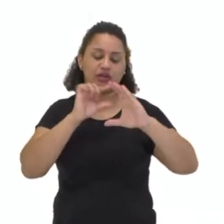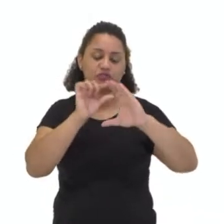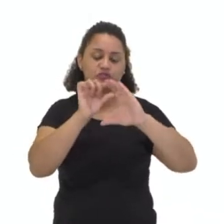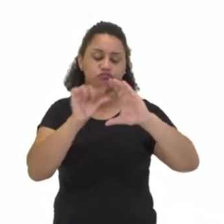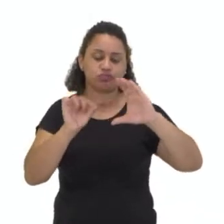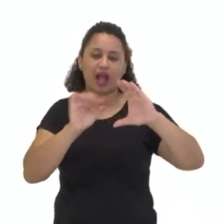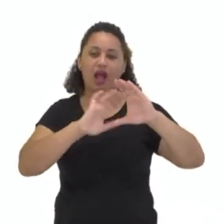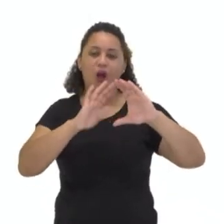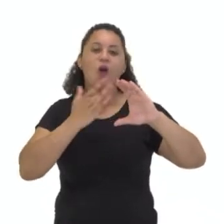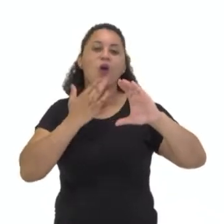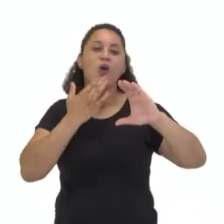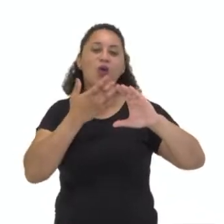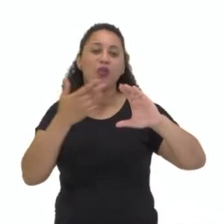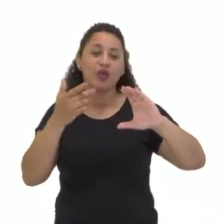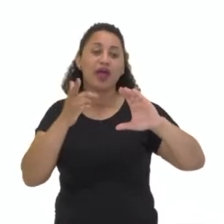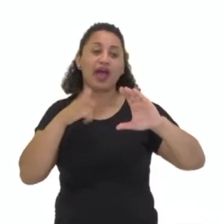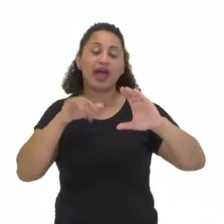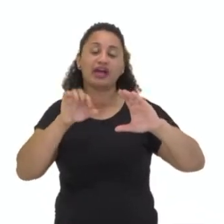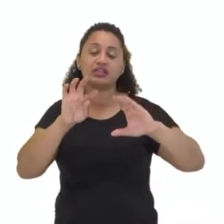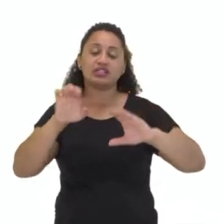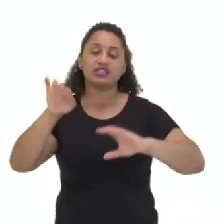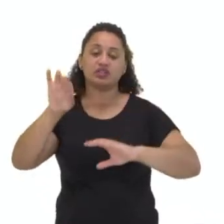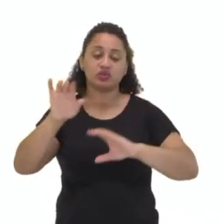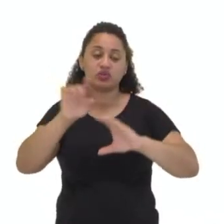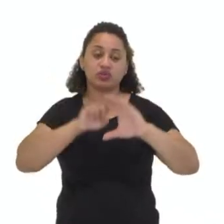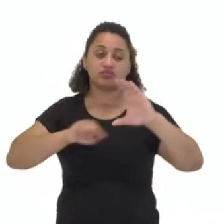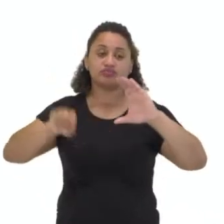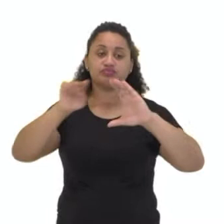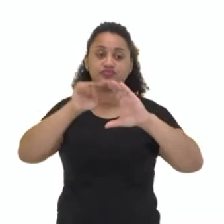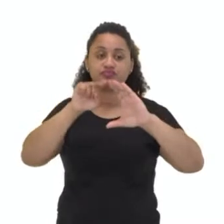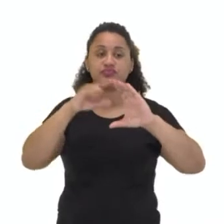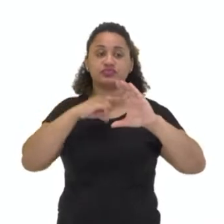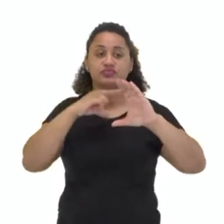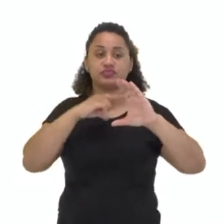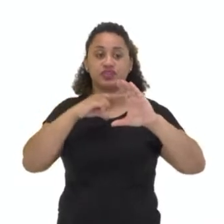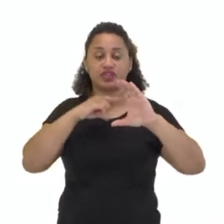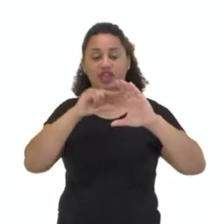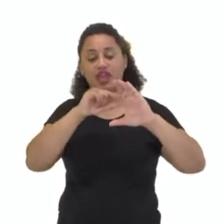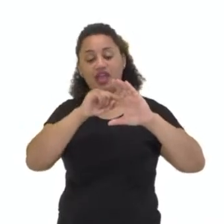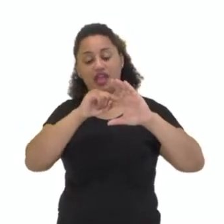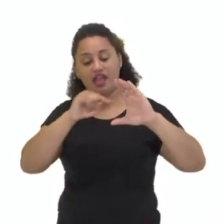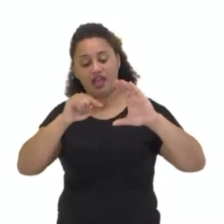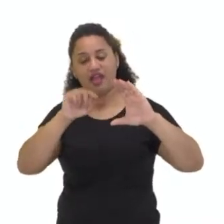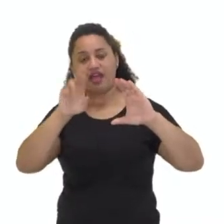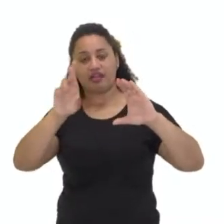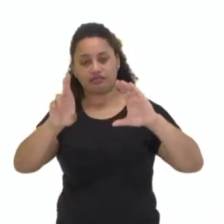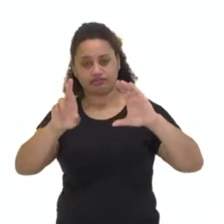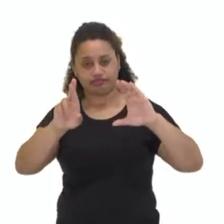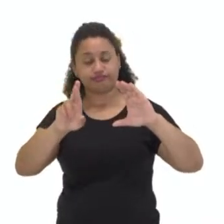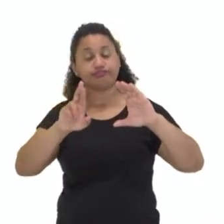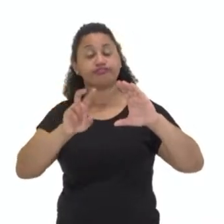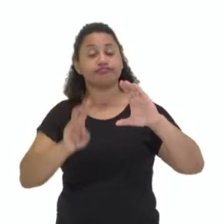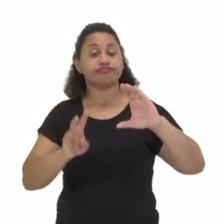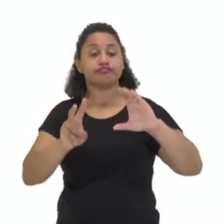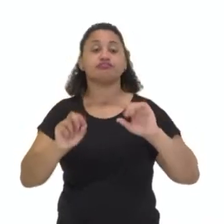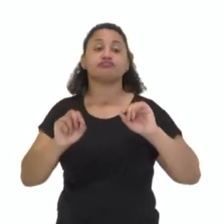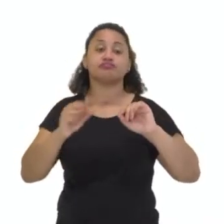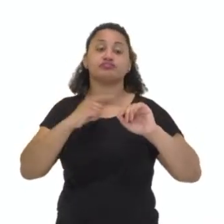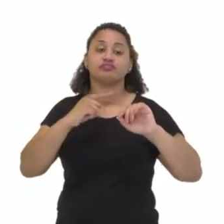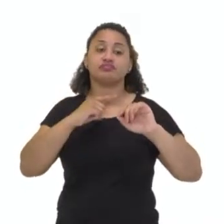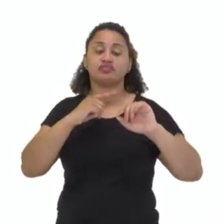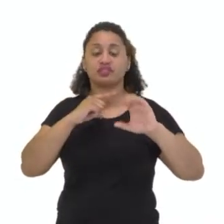como setor circular de um círculo de raio R. Todo setor circular tem um